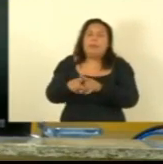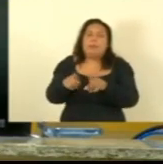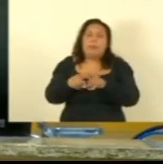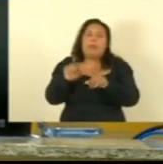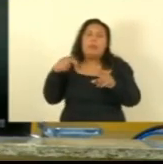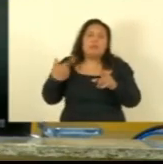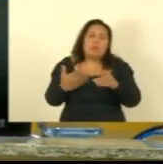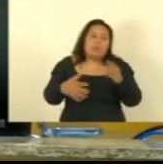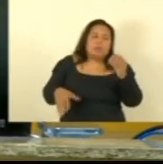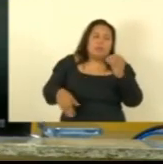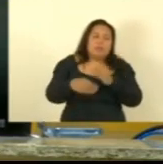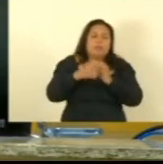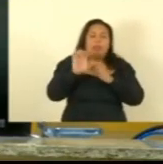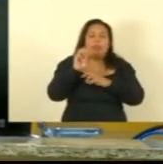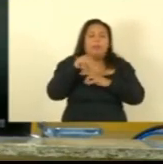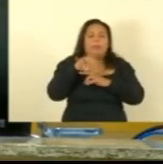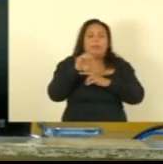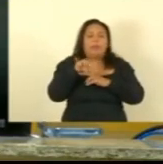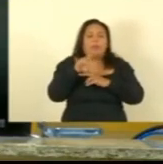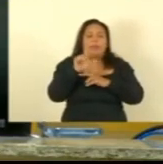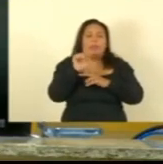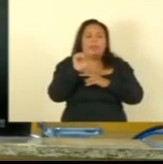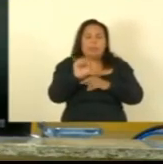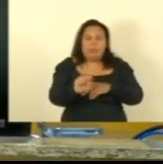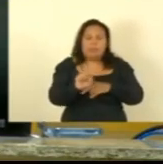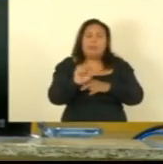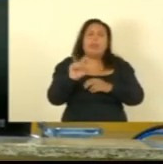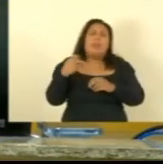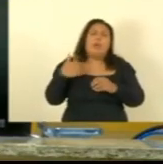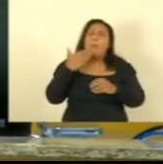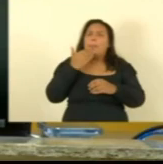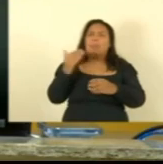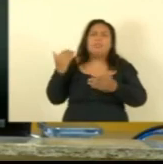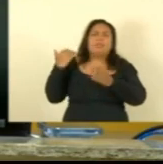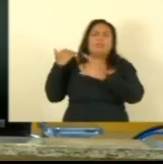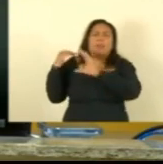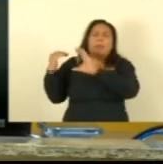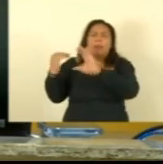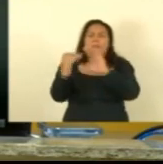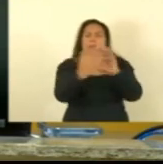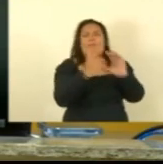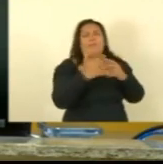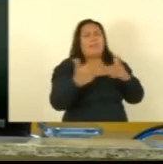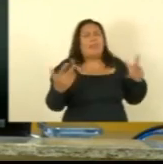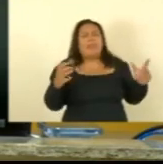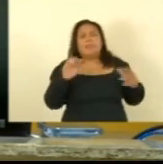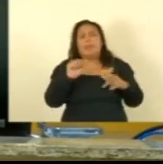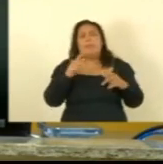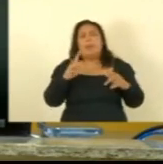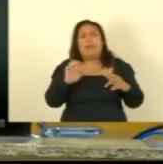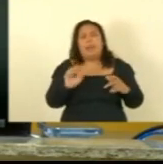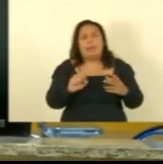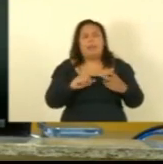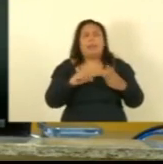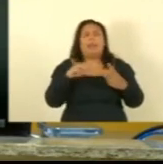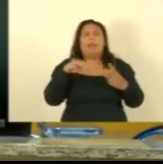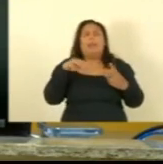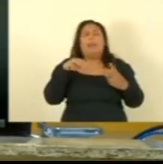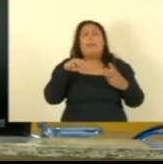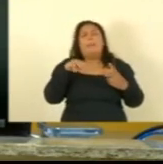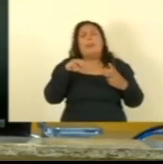emendas. Eu encaminhei emendas para todas as entidades, várias APAES do Estado do Espírito Santo, a MAIS, Montanha da Esperança,